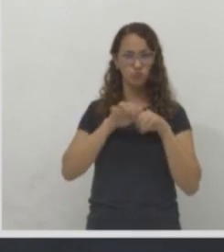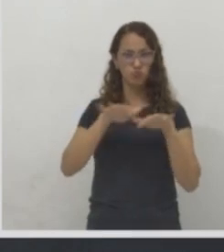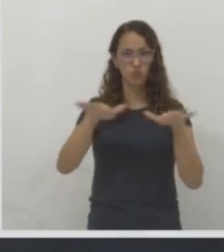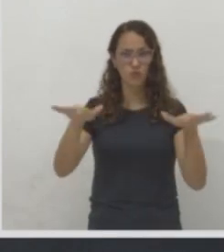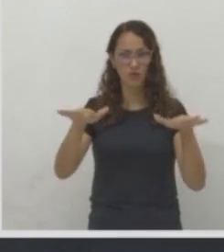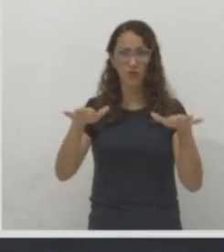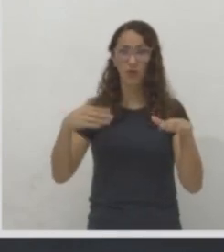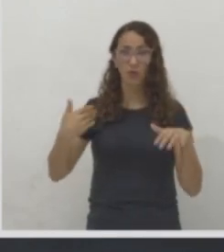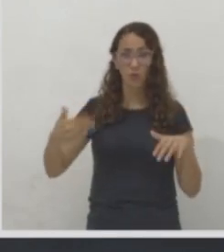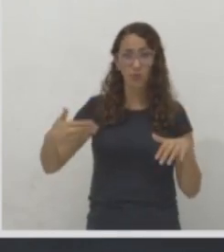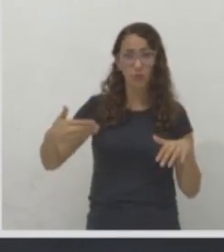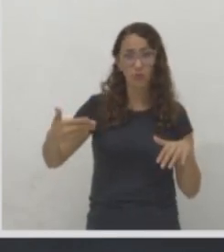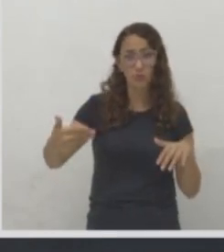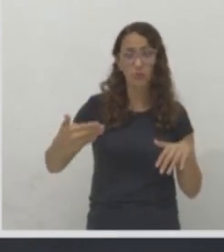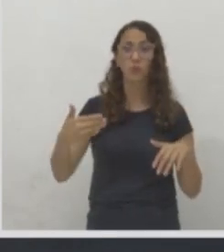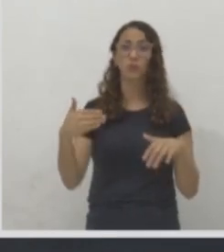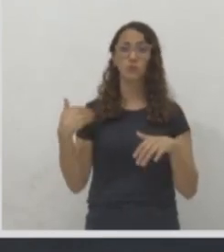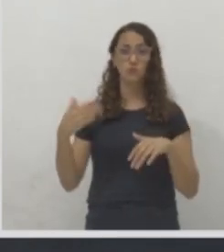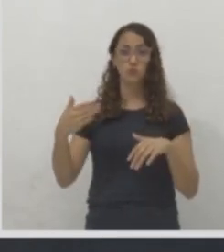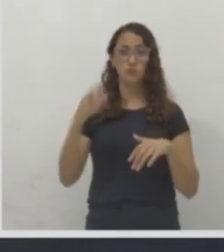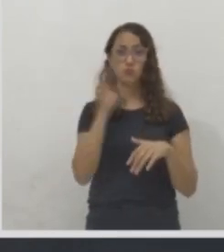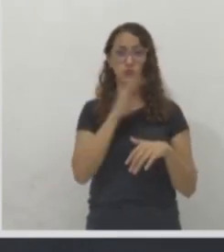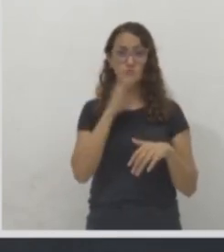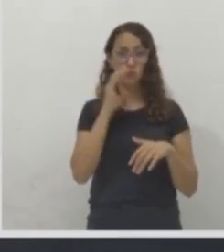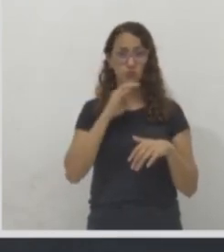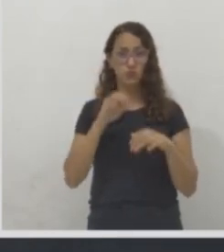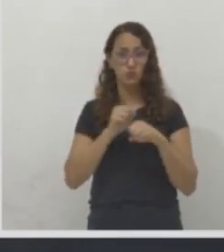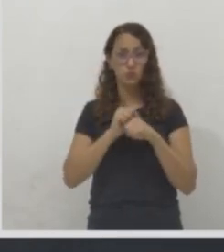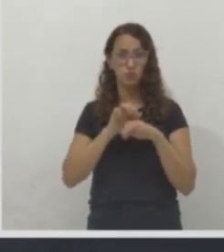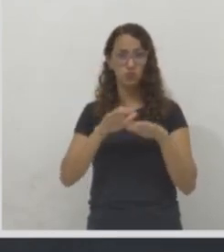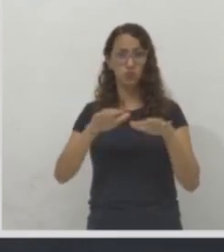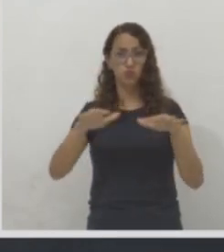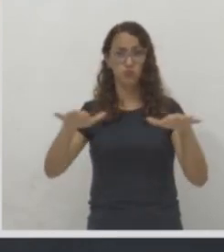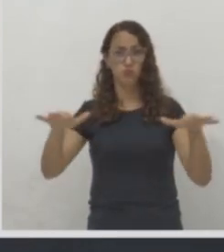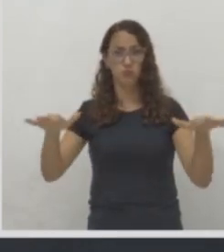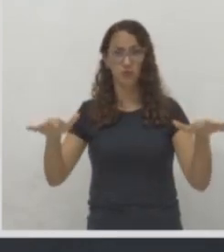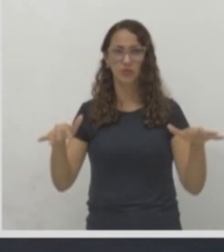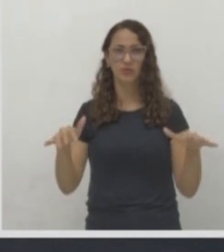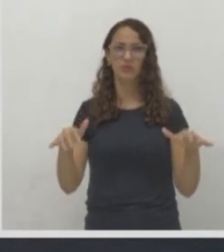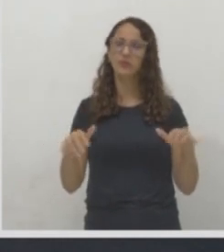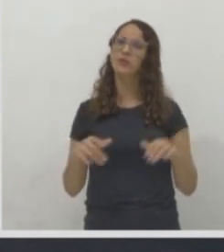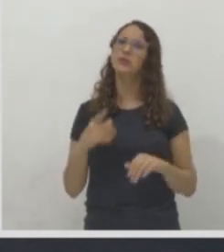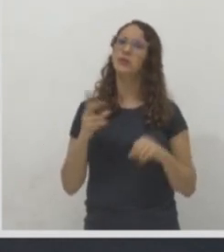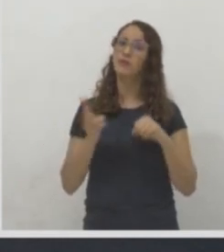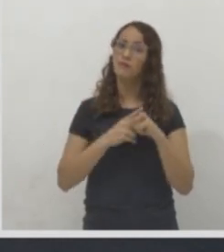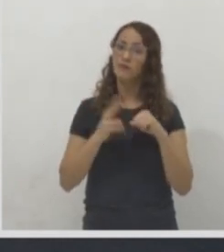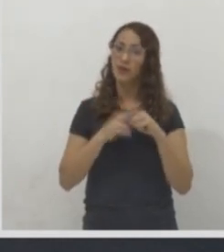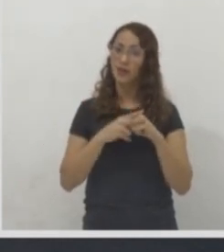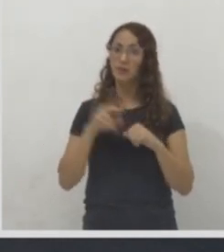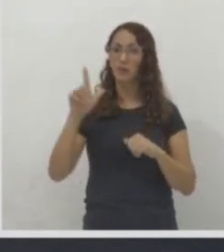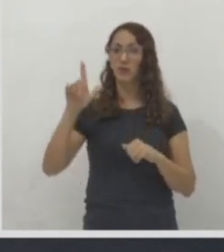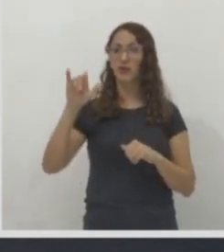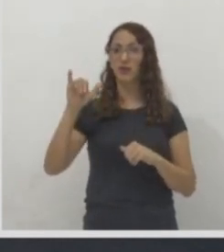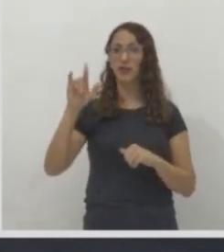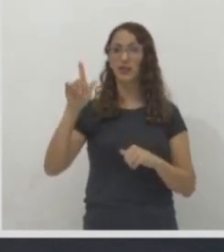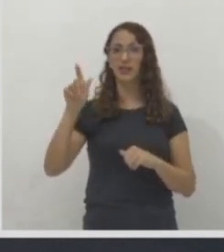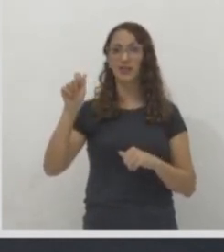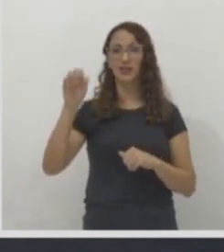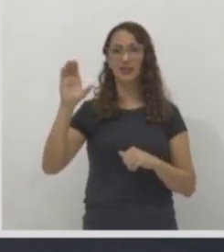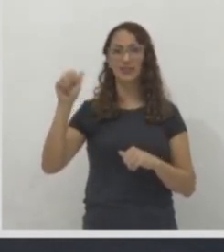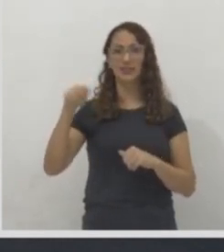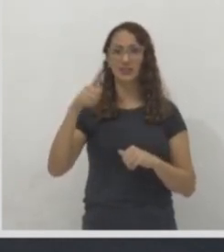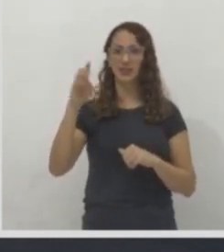como indicam as estatísticas. Então, o verbo de ligação é esse verbo que vai servir para fazer essa ponte